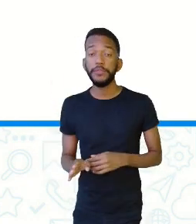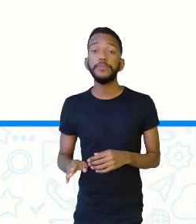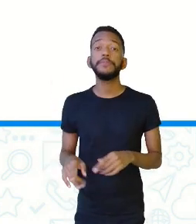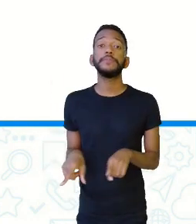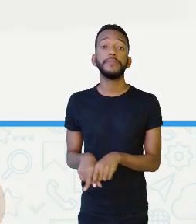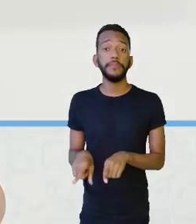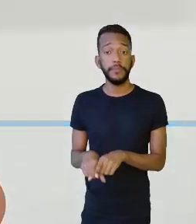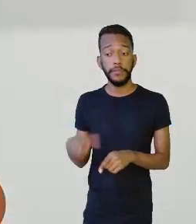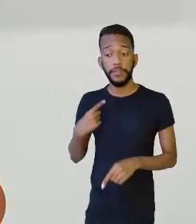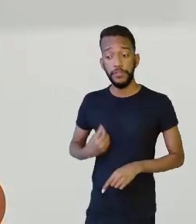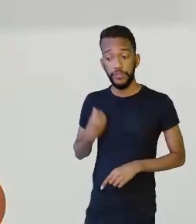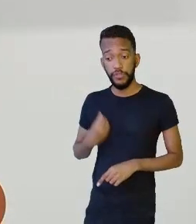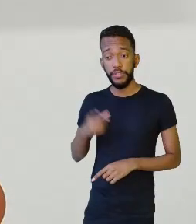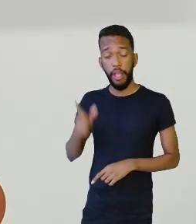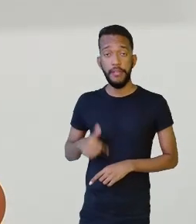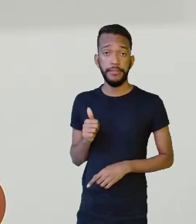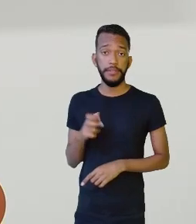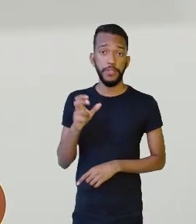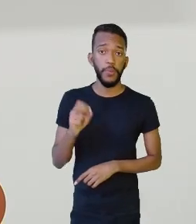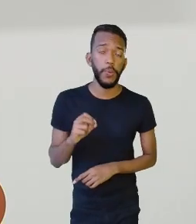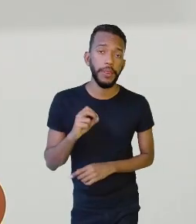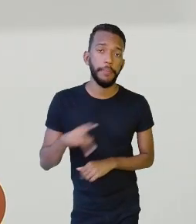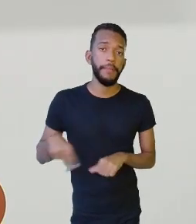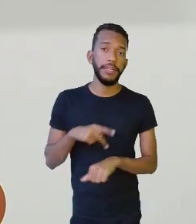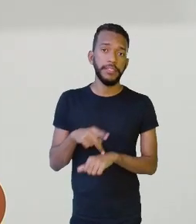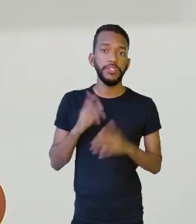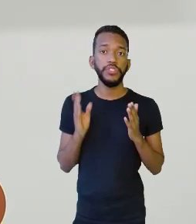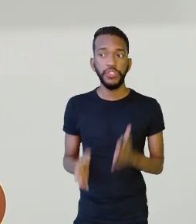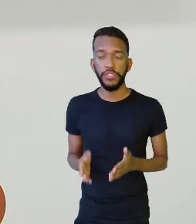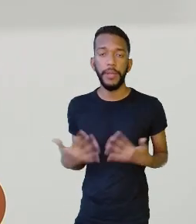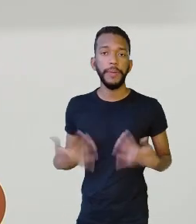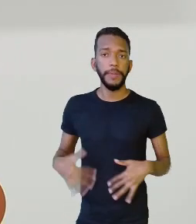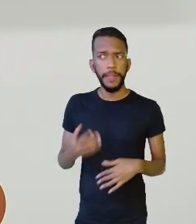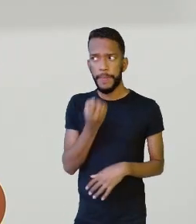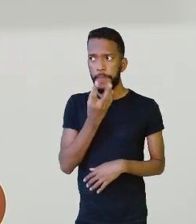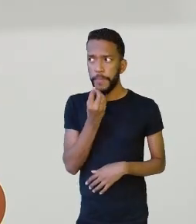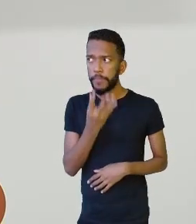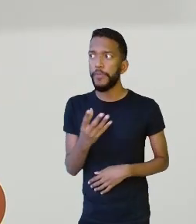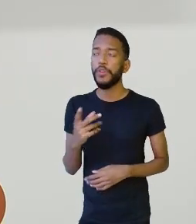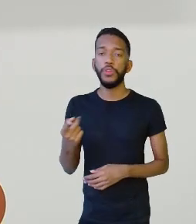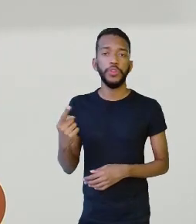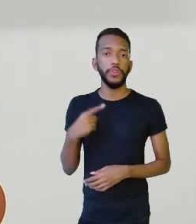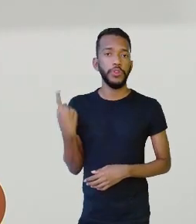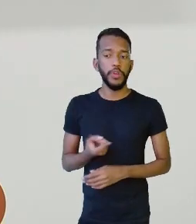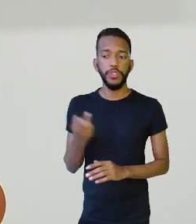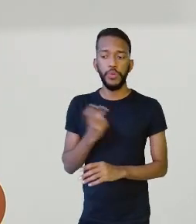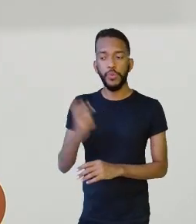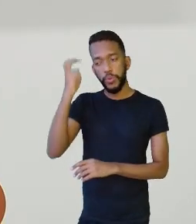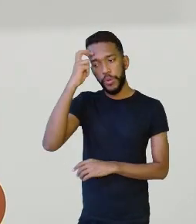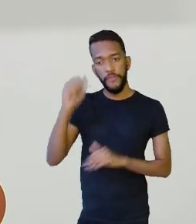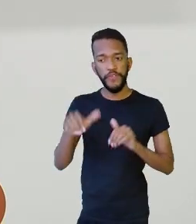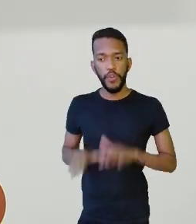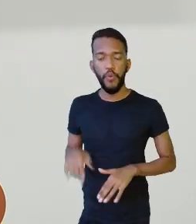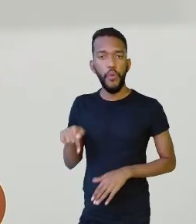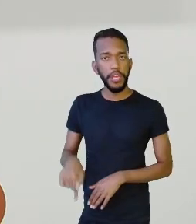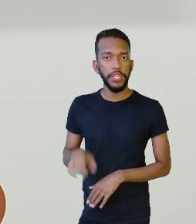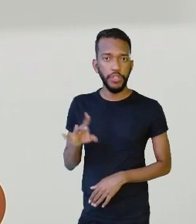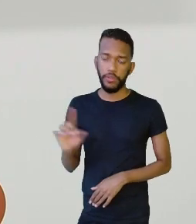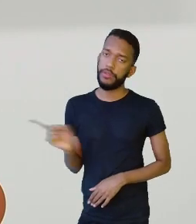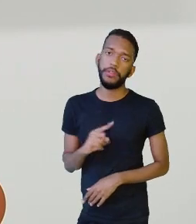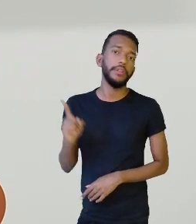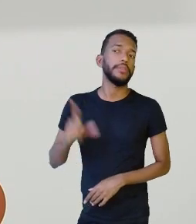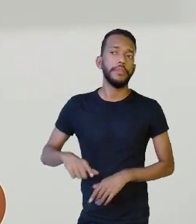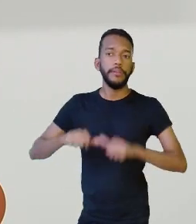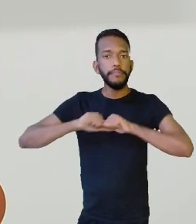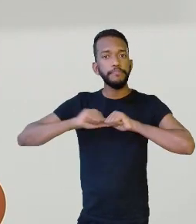é exercida, como a gente falou, em mais de 150 países. Que bom que a nossa cultura não ficou somente aqui, mas ela tem se